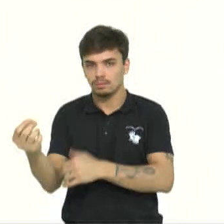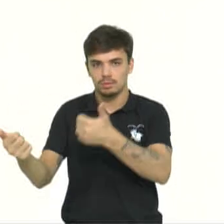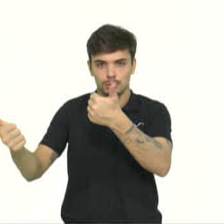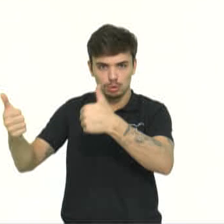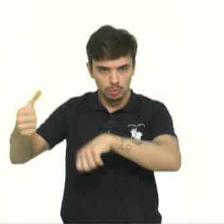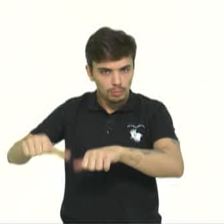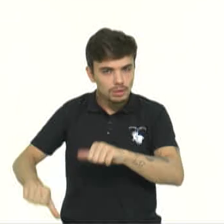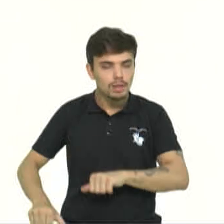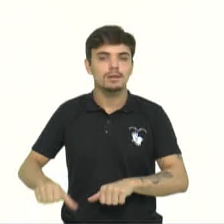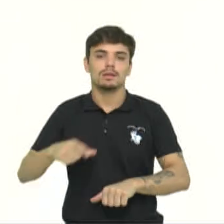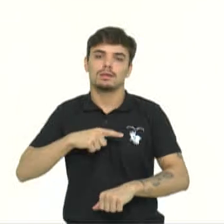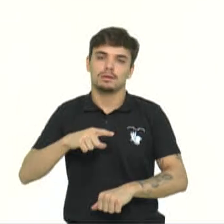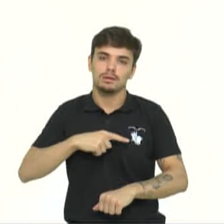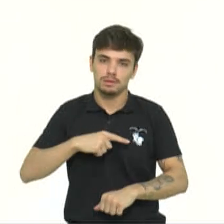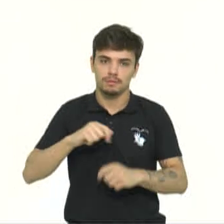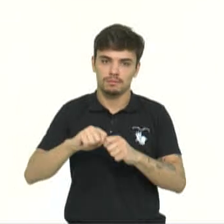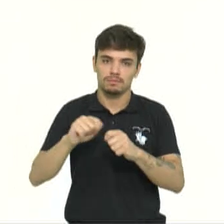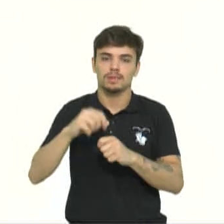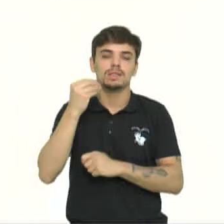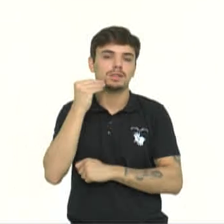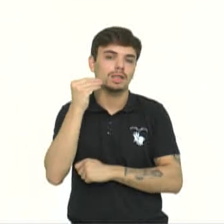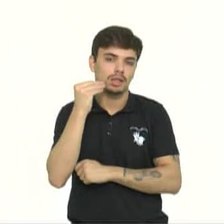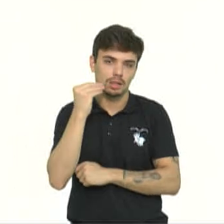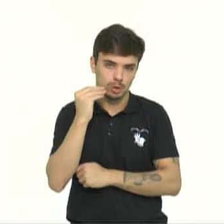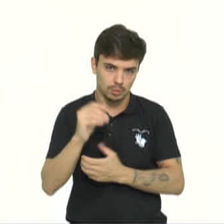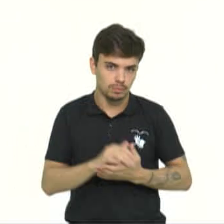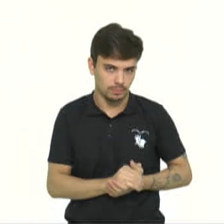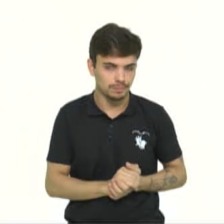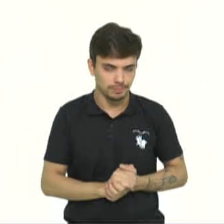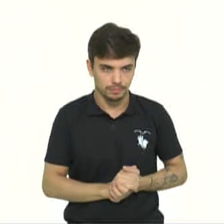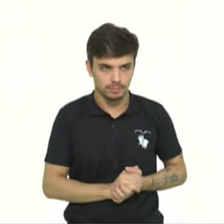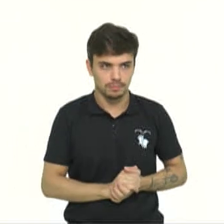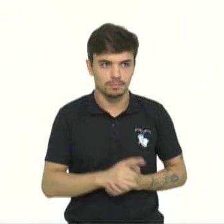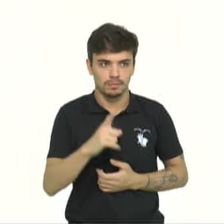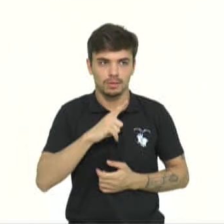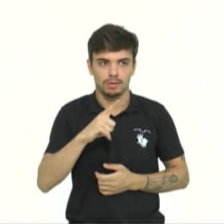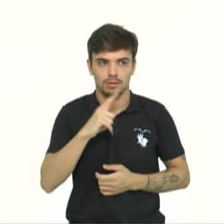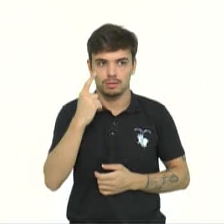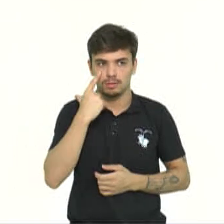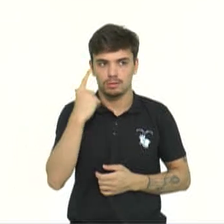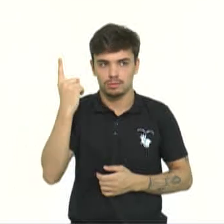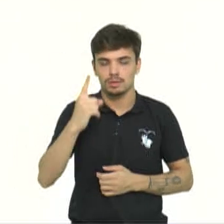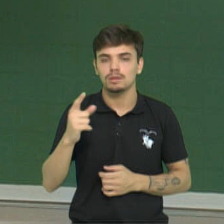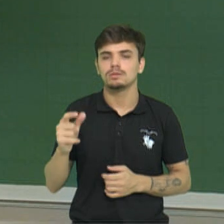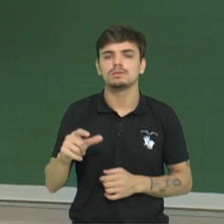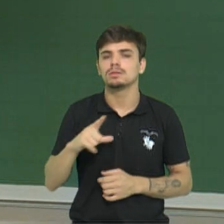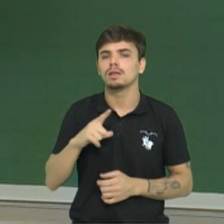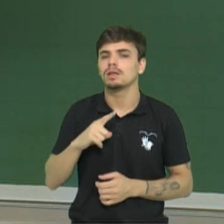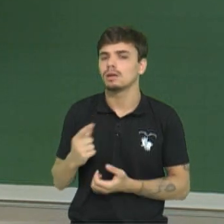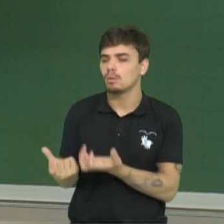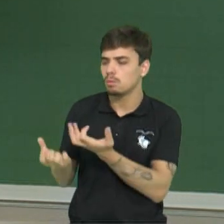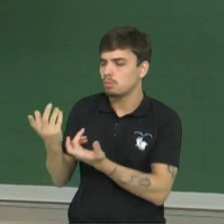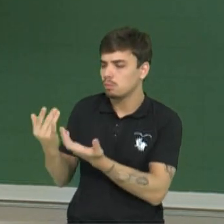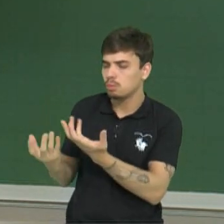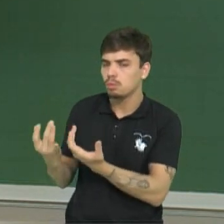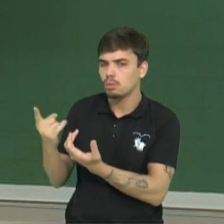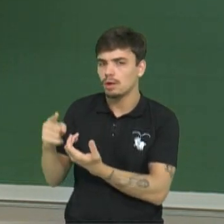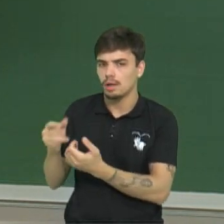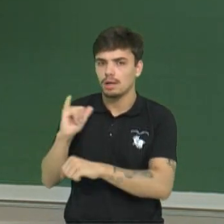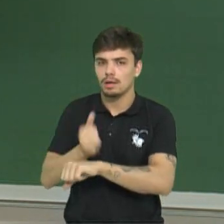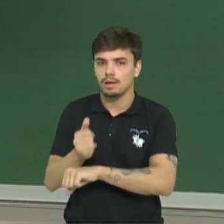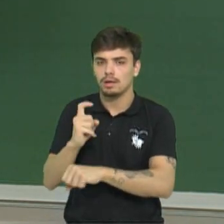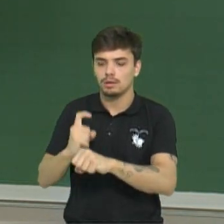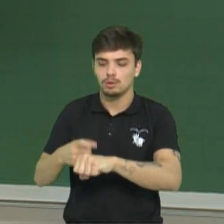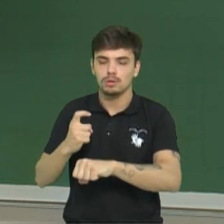substâncias, as outras a gente faz por tentativa. E aí a gente tem o seguinte: quem sofre oxidação? O alumínio